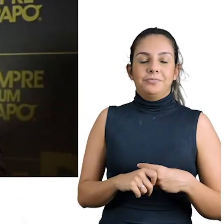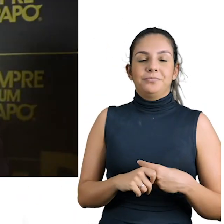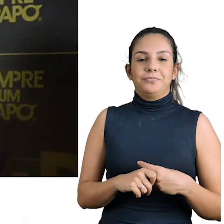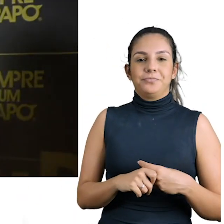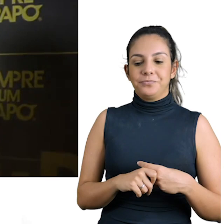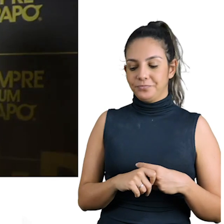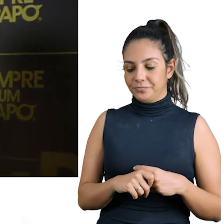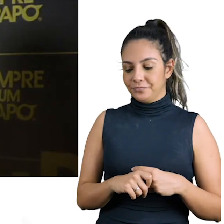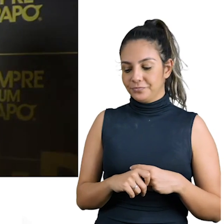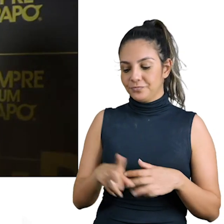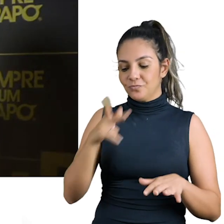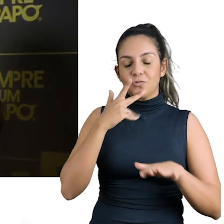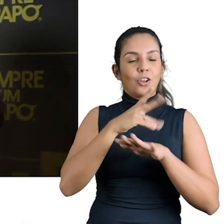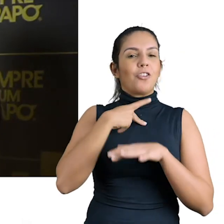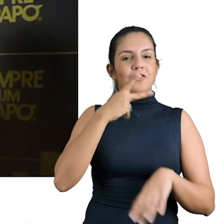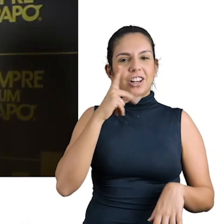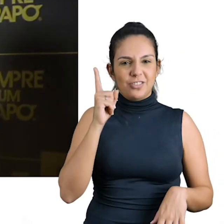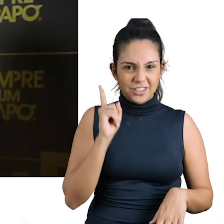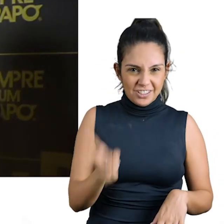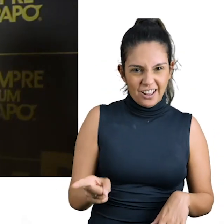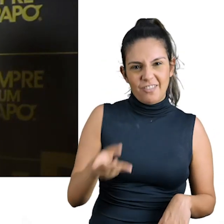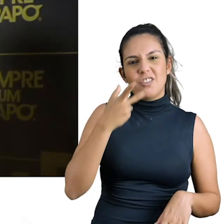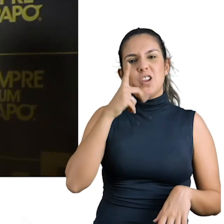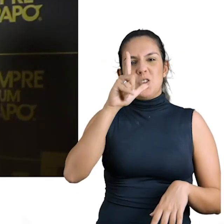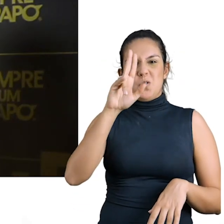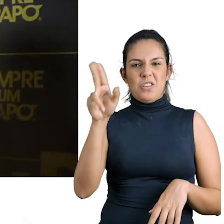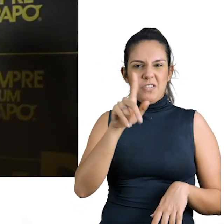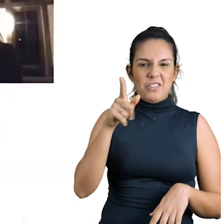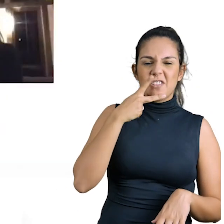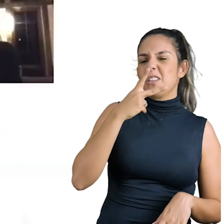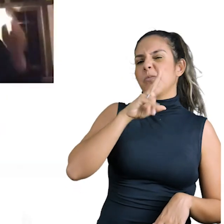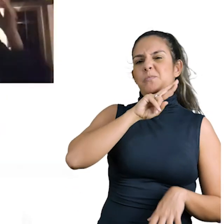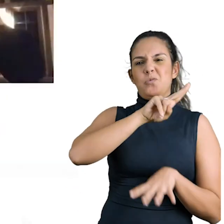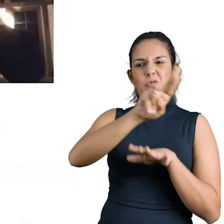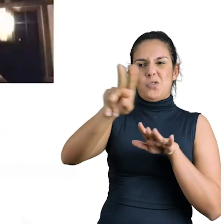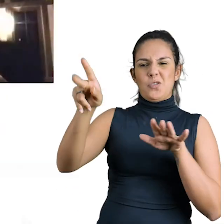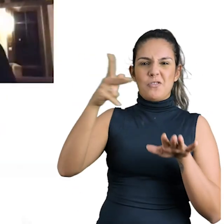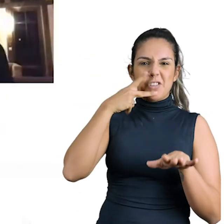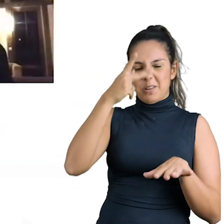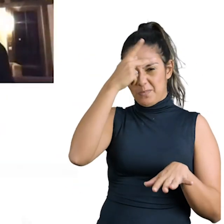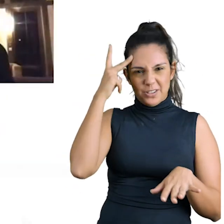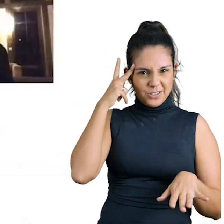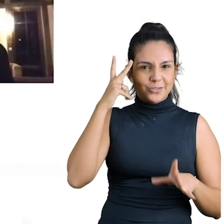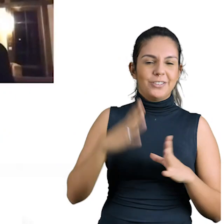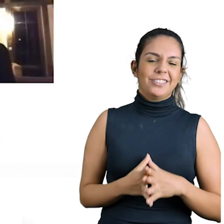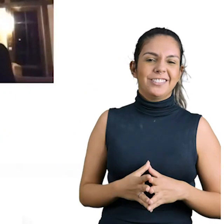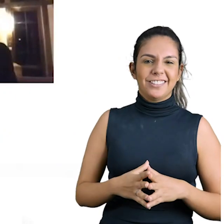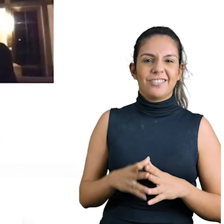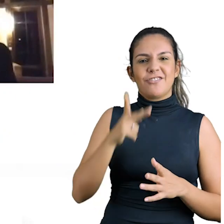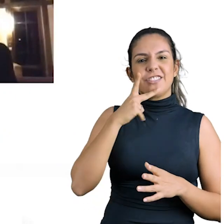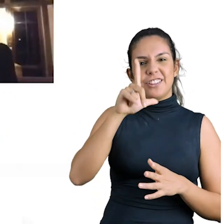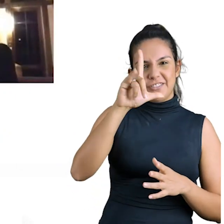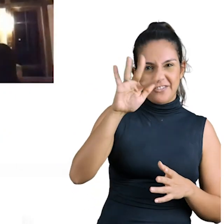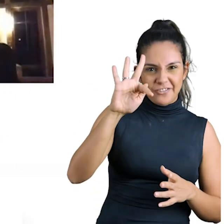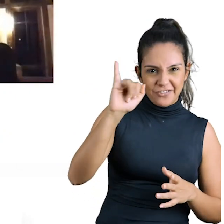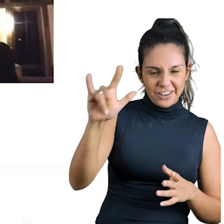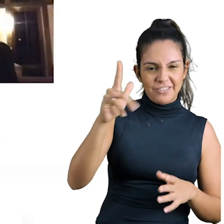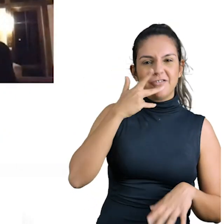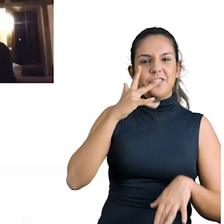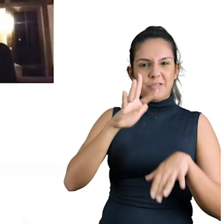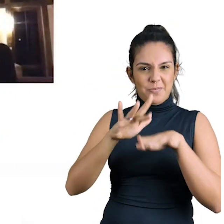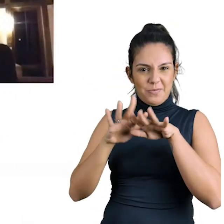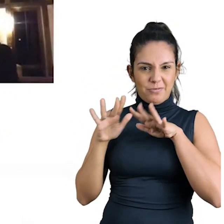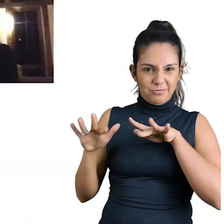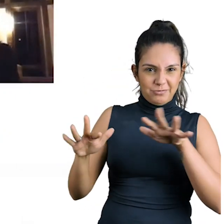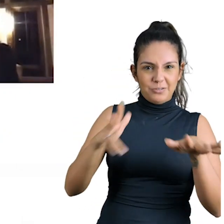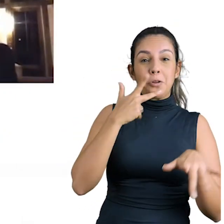Deus. Eu falei do você, falei do Luiz, falei do Paulo, falei da FLI Araxá, falei da pandemia